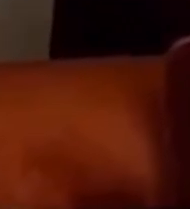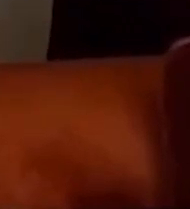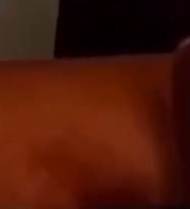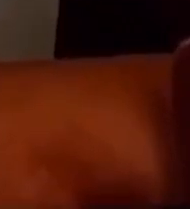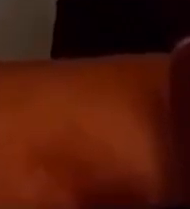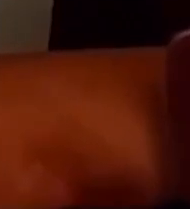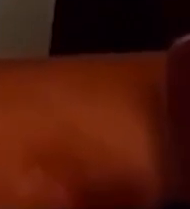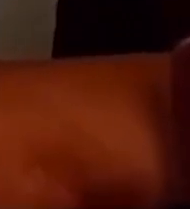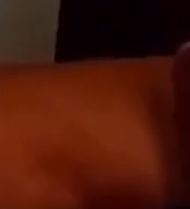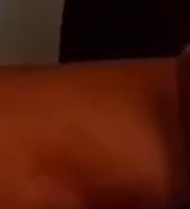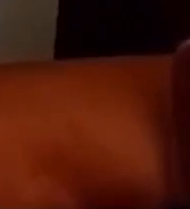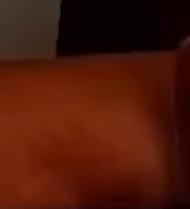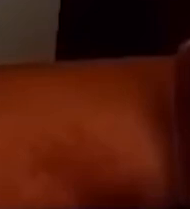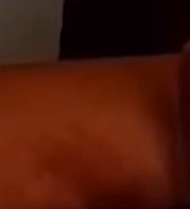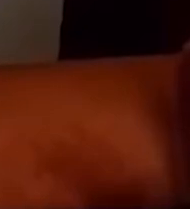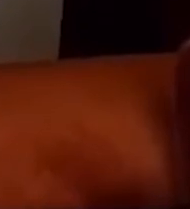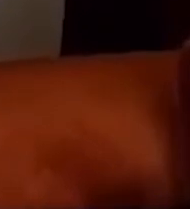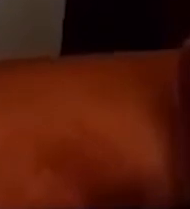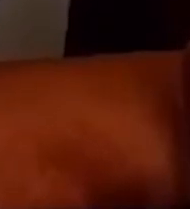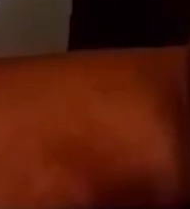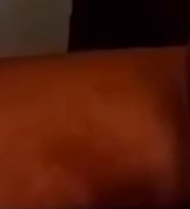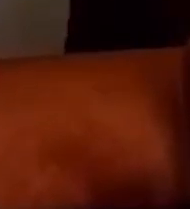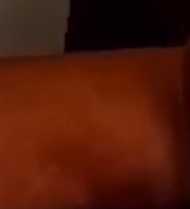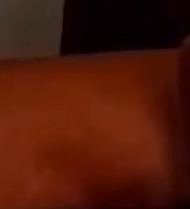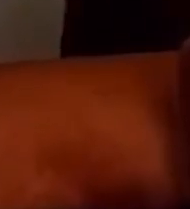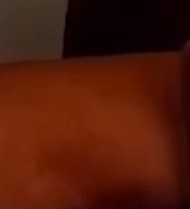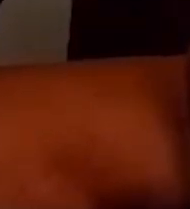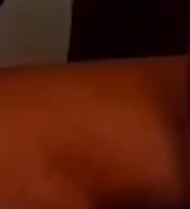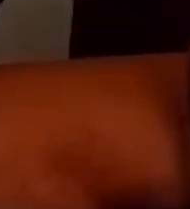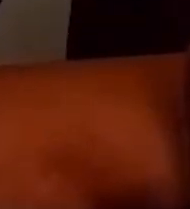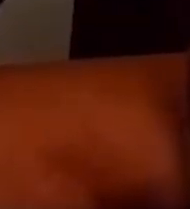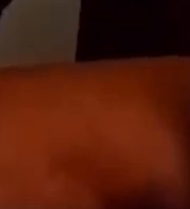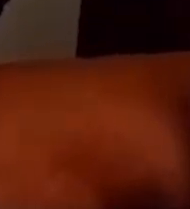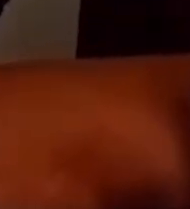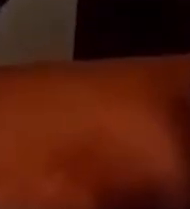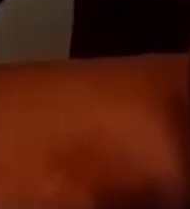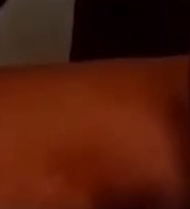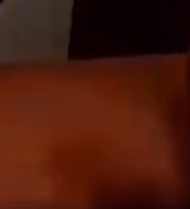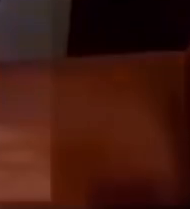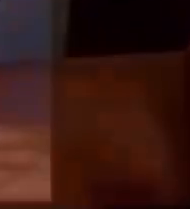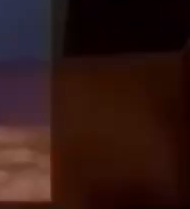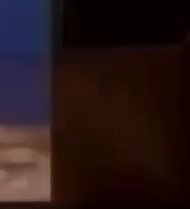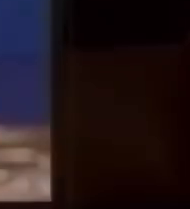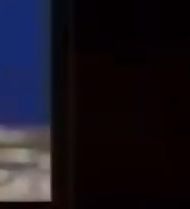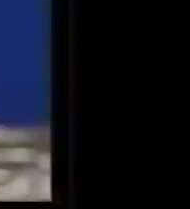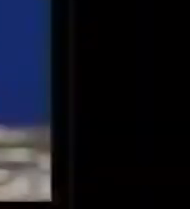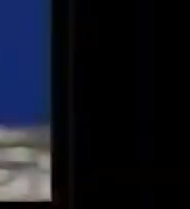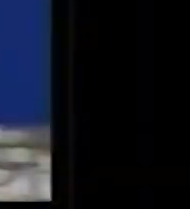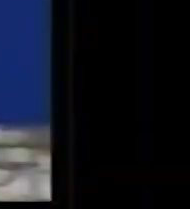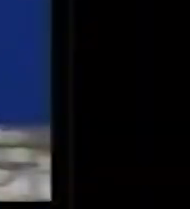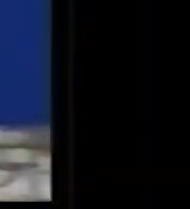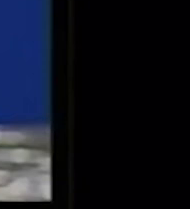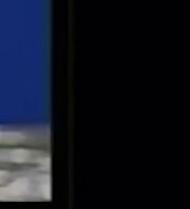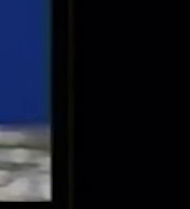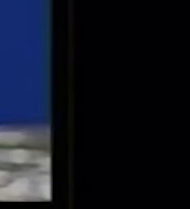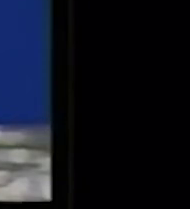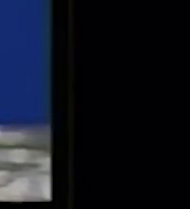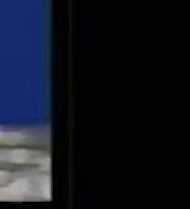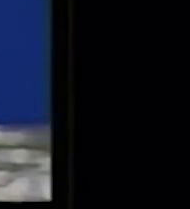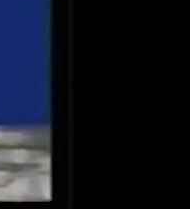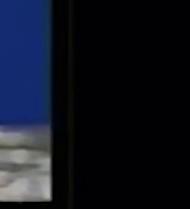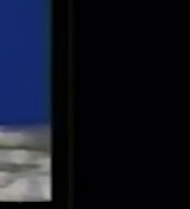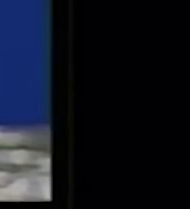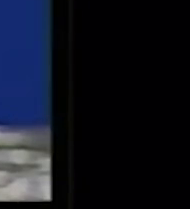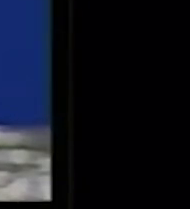a Diocese de Valença e formaram esse grupo maravilhoso que é o nosso grupo de oração, Santa Luzia. É ali no grupo de oração é que